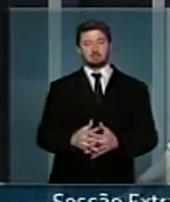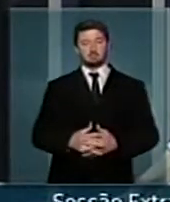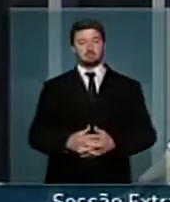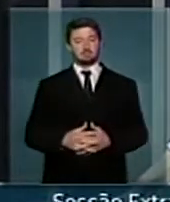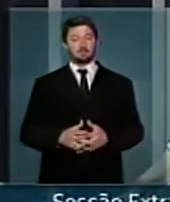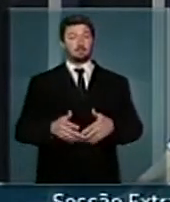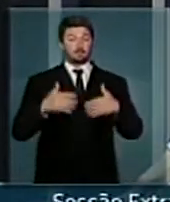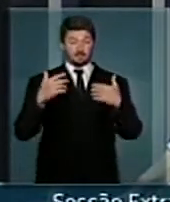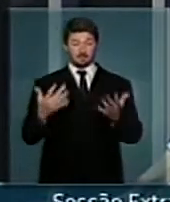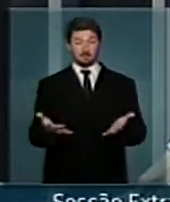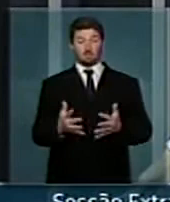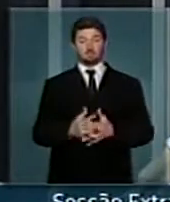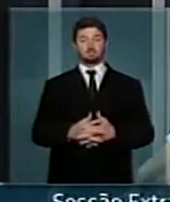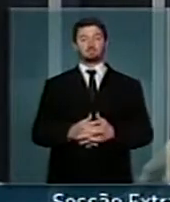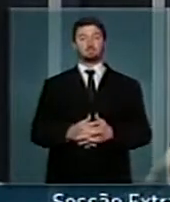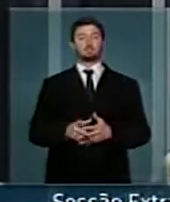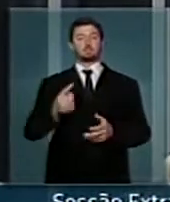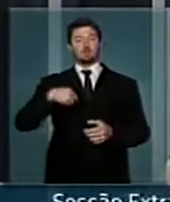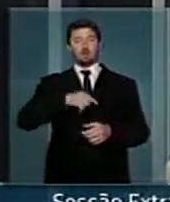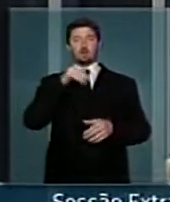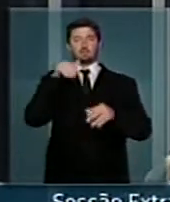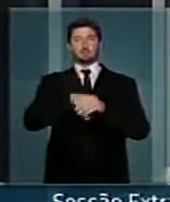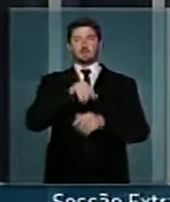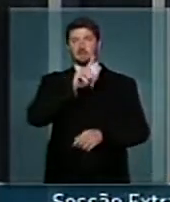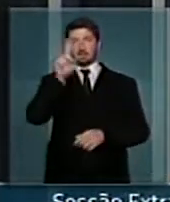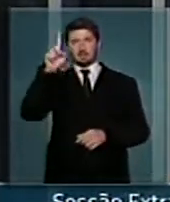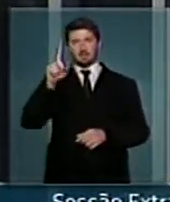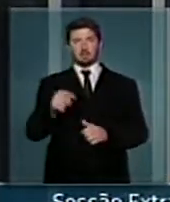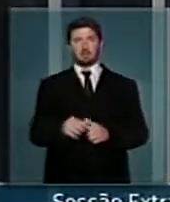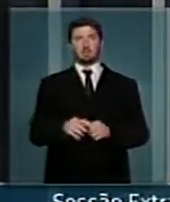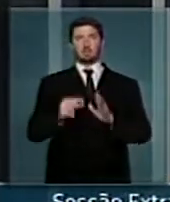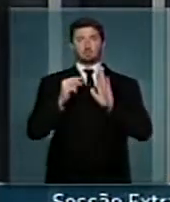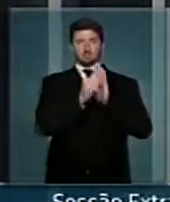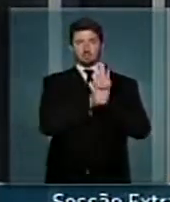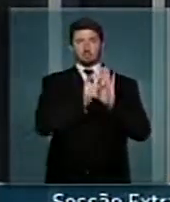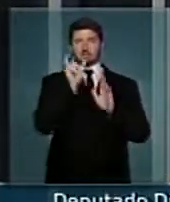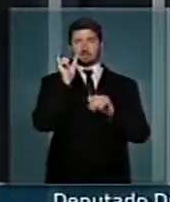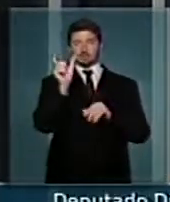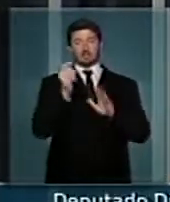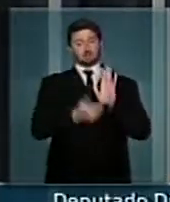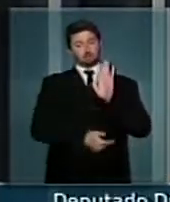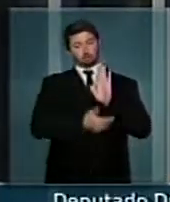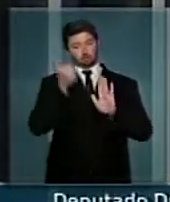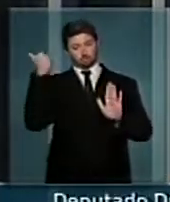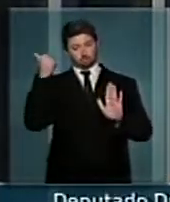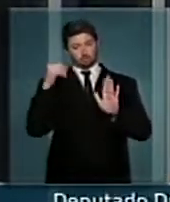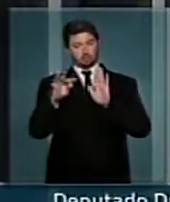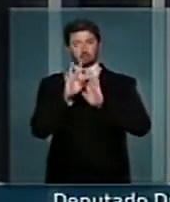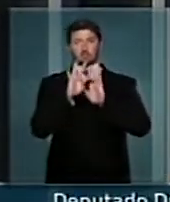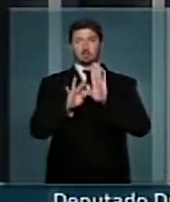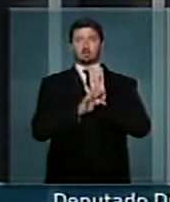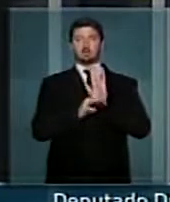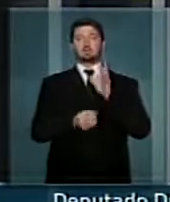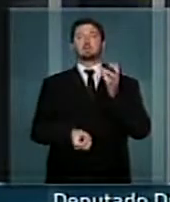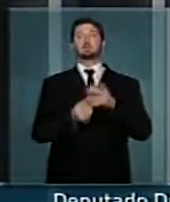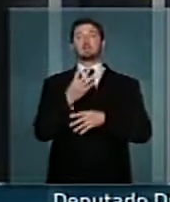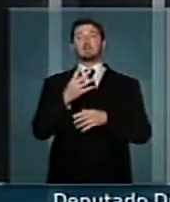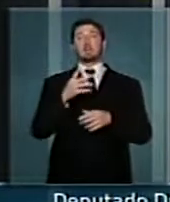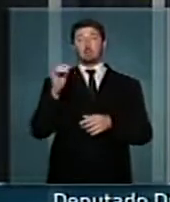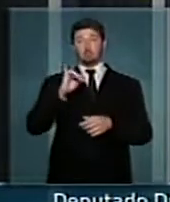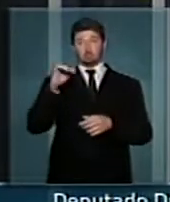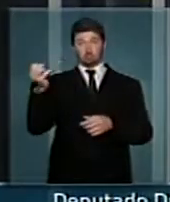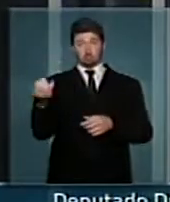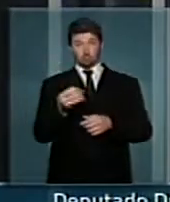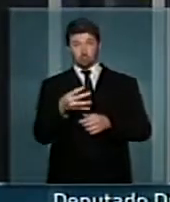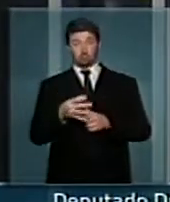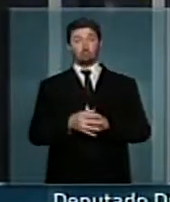Portanto, presidente, nós vamos votar não nesse destaque, retirando do texto a criação desse novo